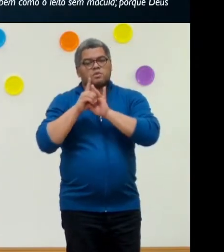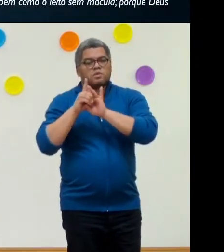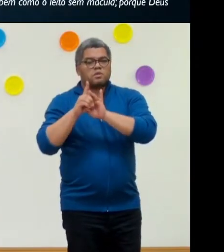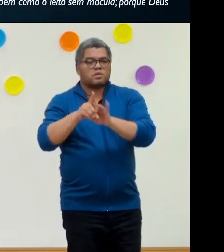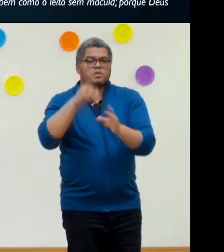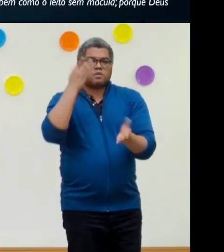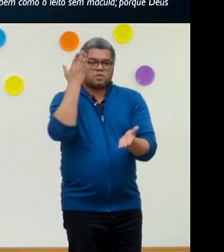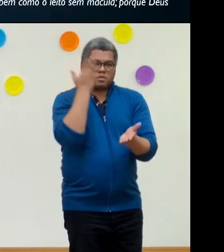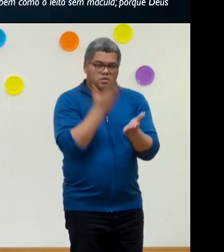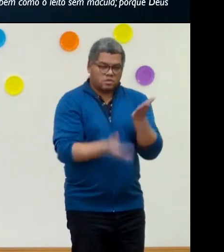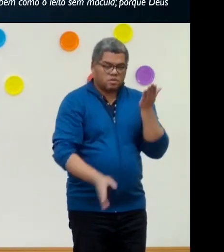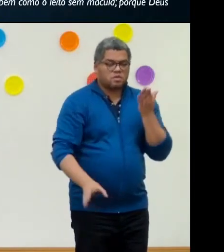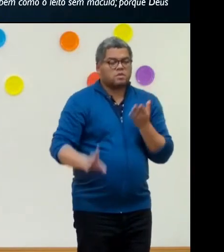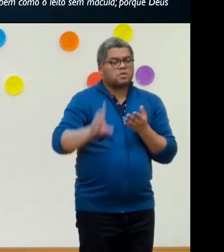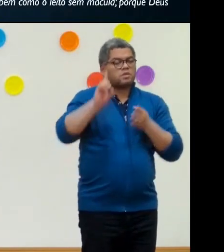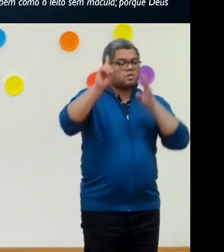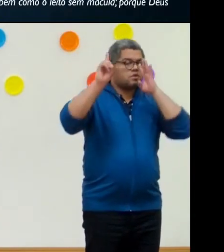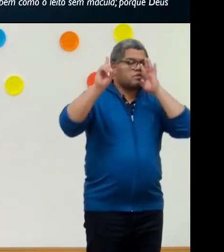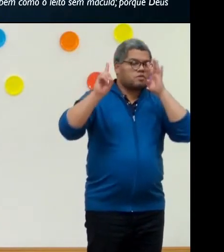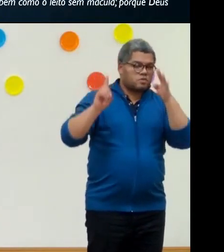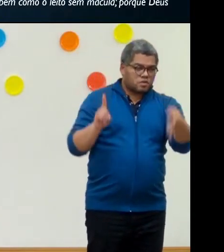julgará, viu? Deus vai julgar.